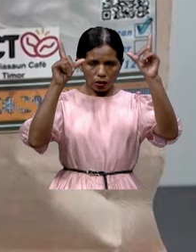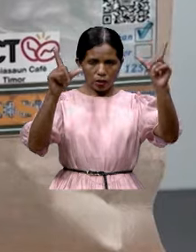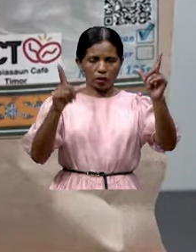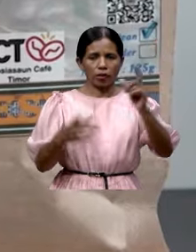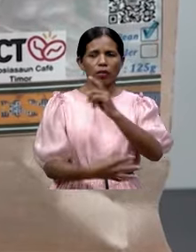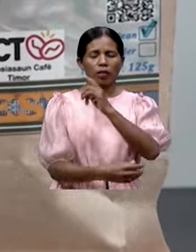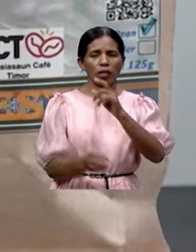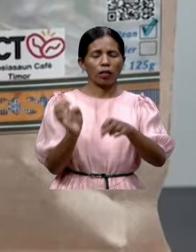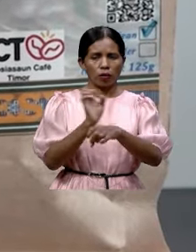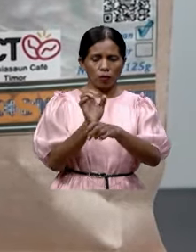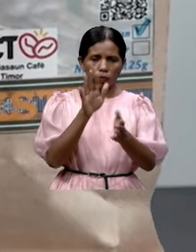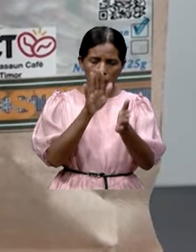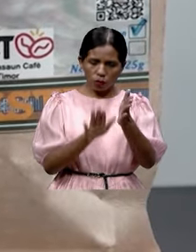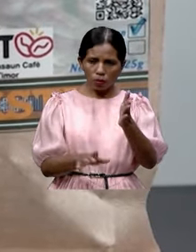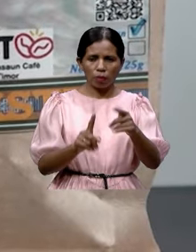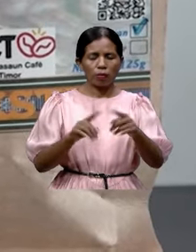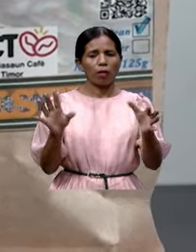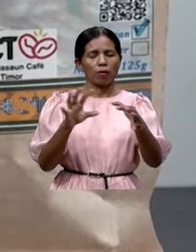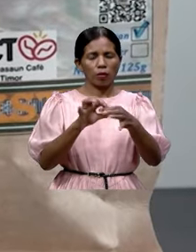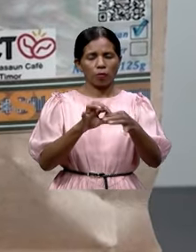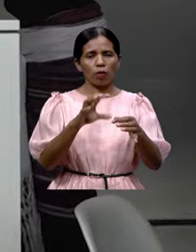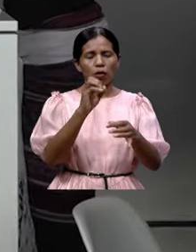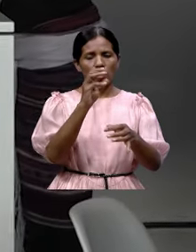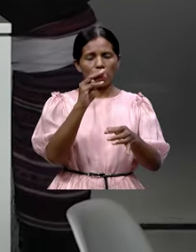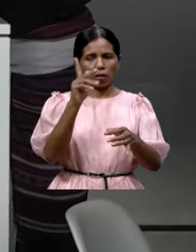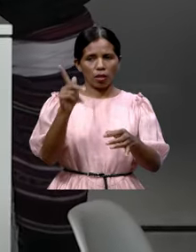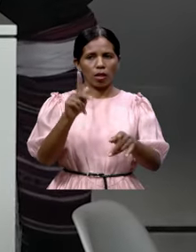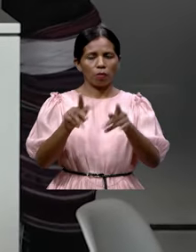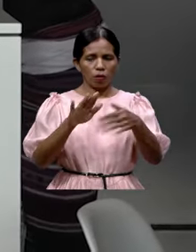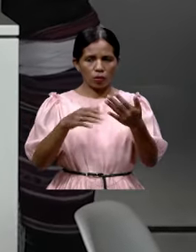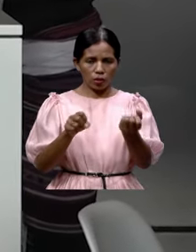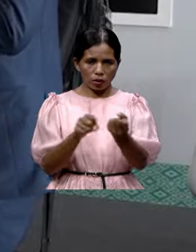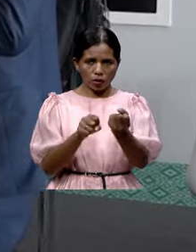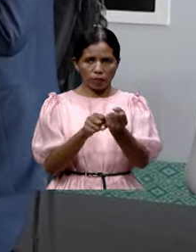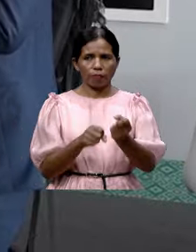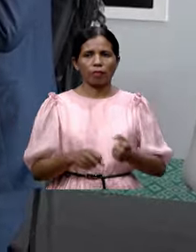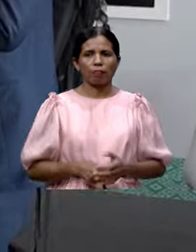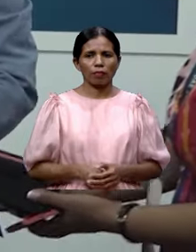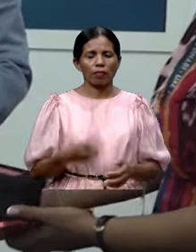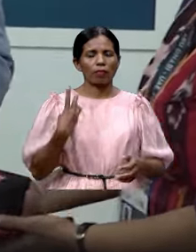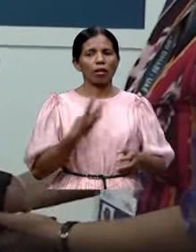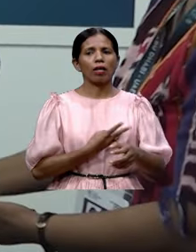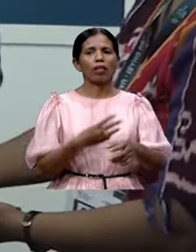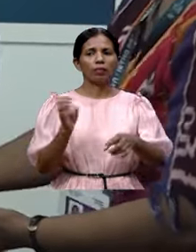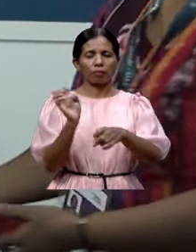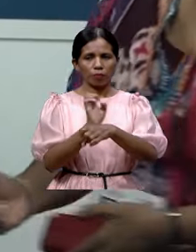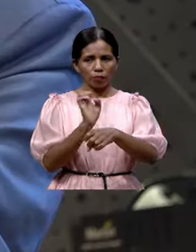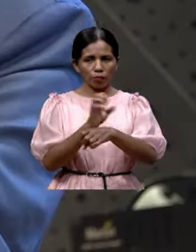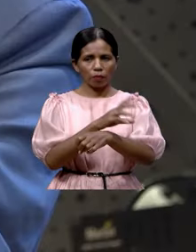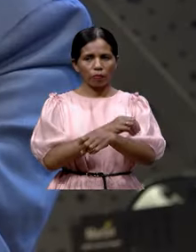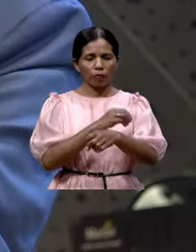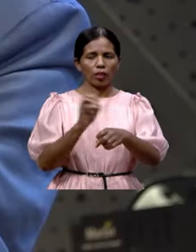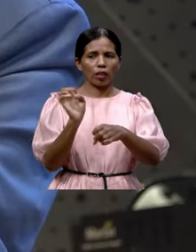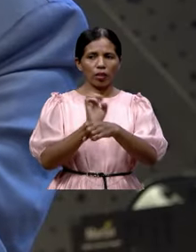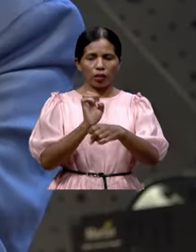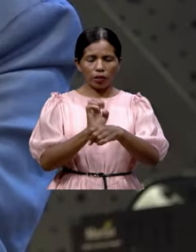crescimento economia KIC, mas vai ser um membro OMK, também é uma rota em contribuição. Esta economia, esta nem crescimento